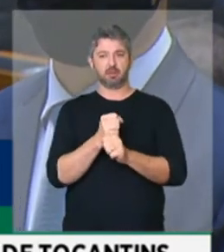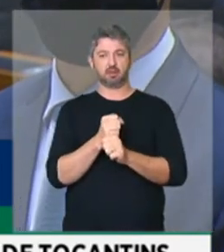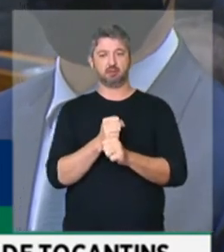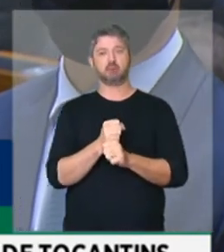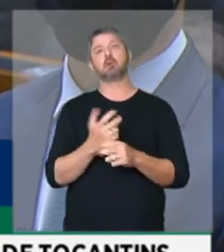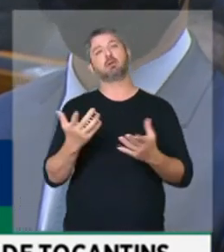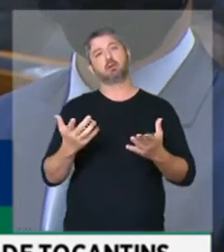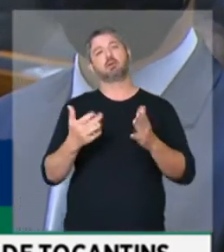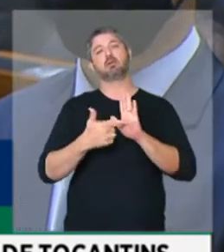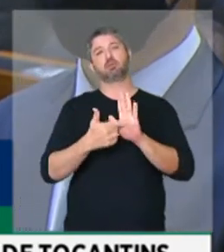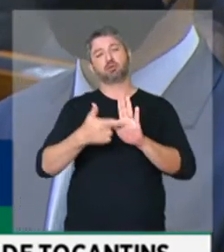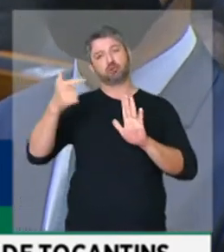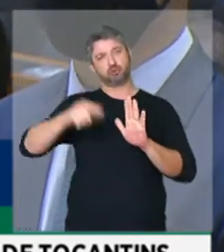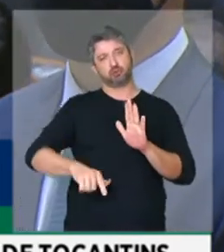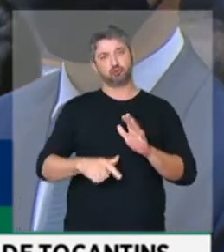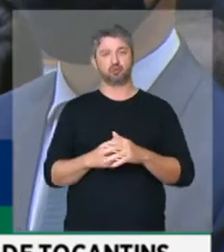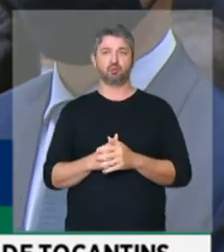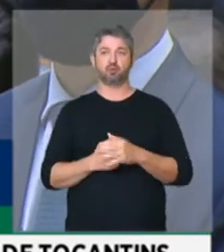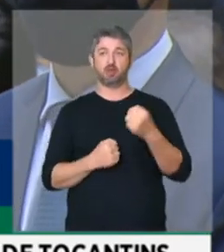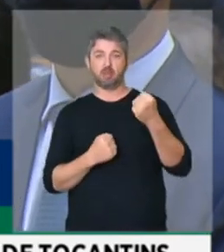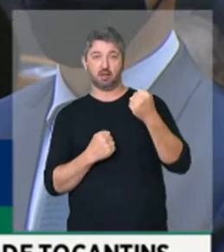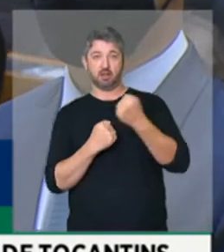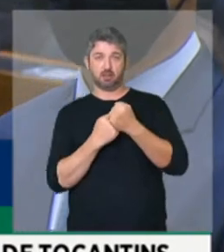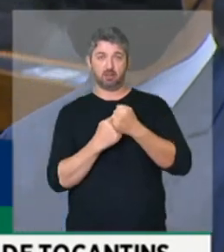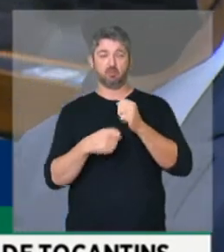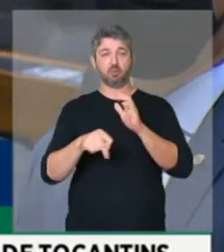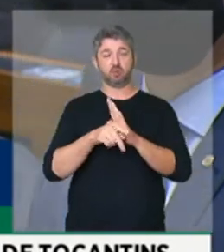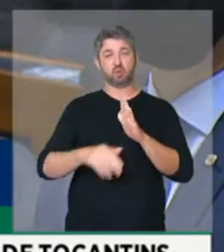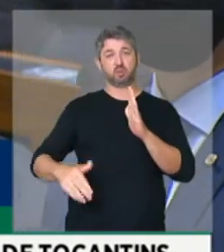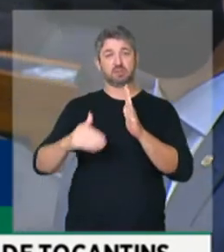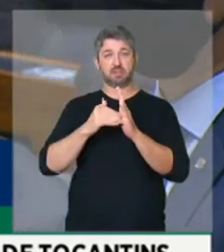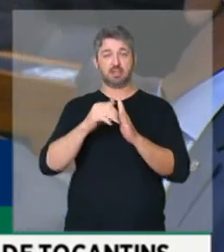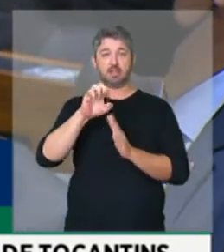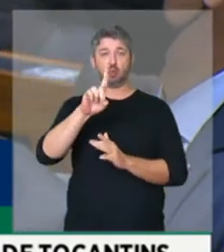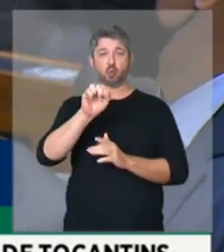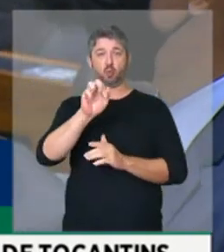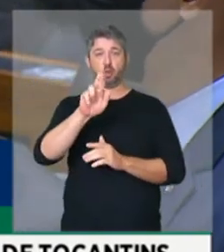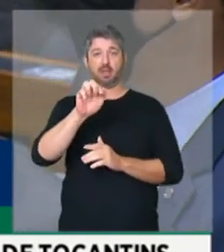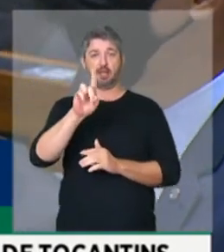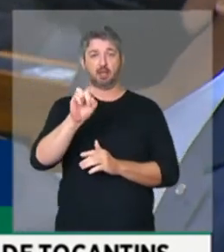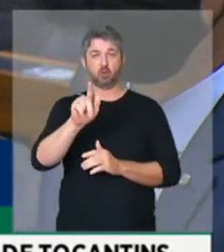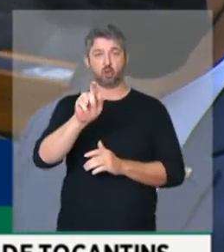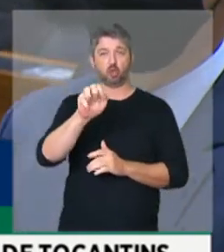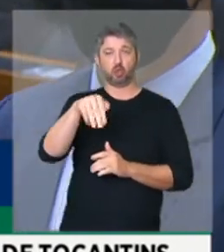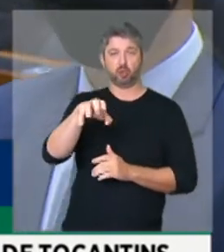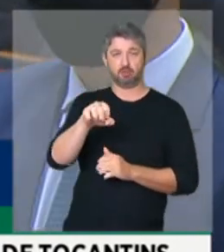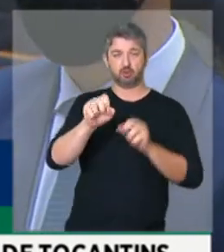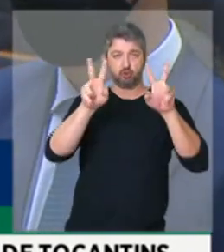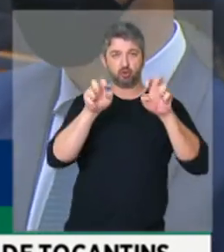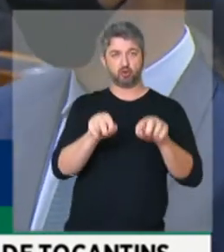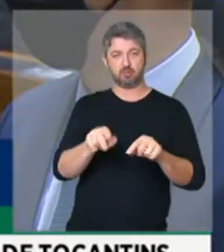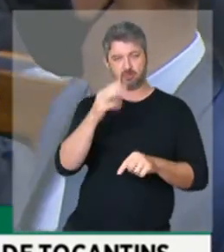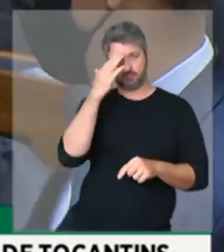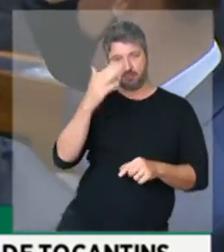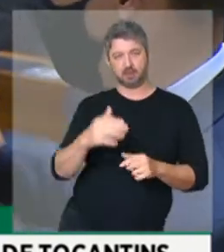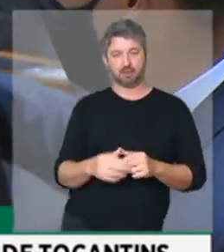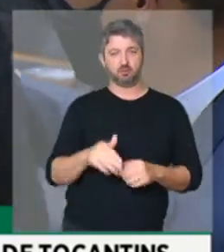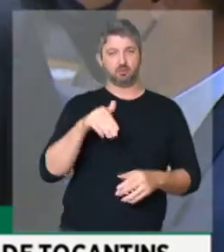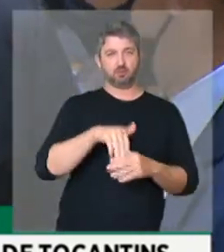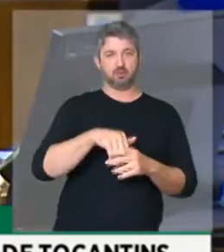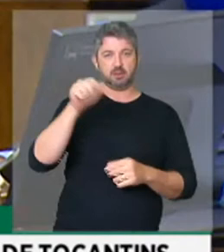destacar novamente o apoio do senador Eduardo Gomes, líder do governo do Congresso, nessa matéria. Muito obrigado. Votamos